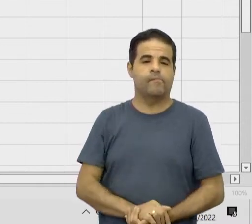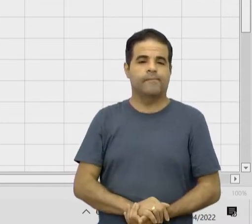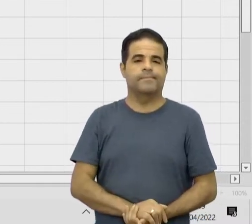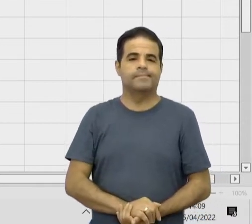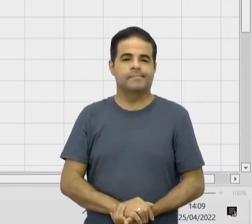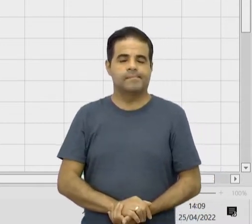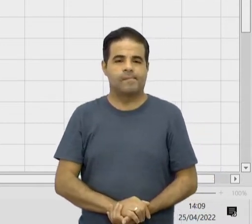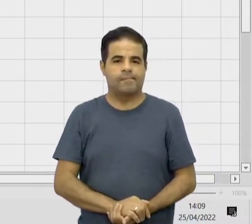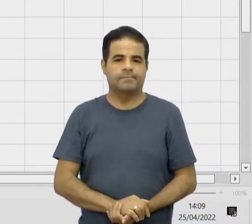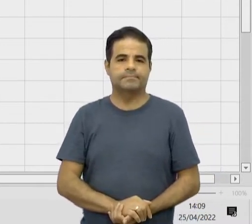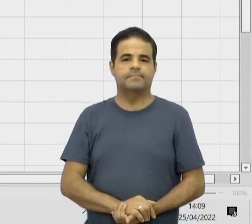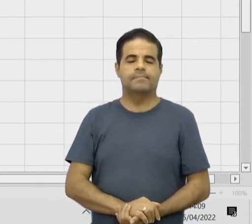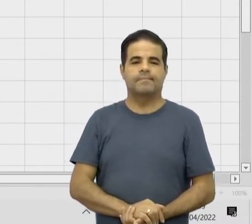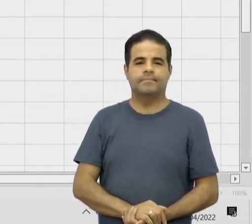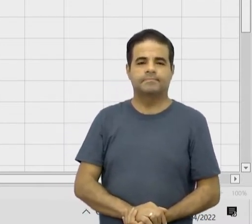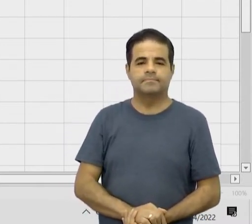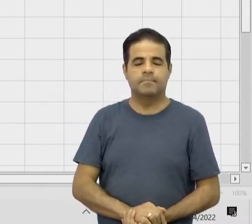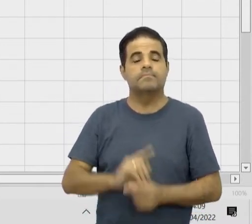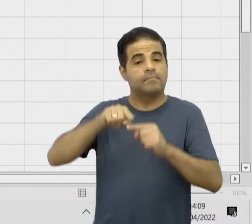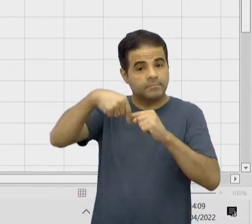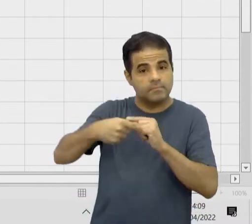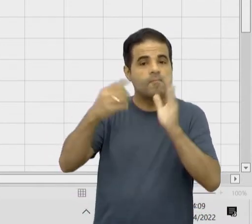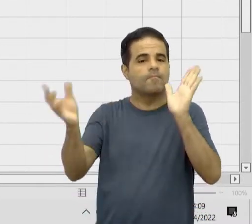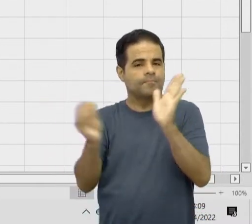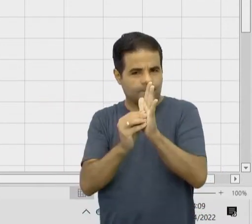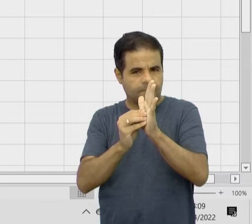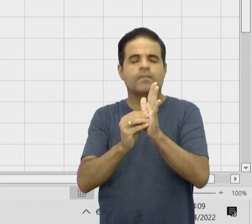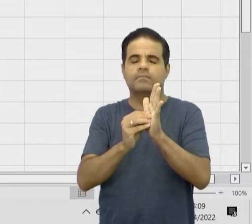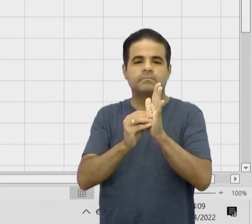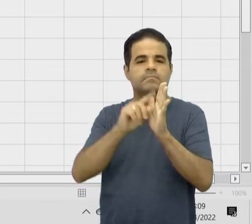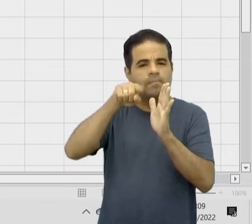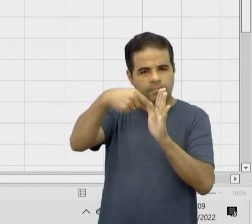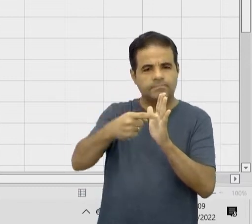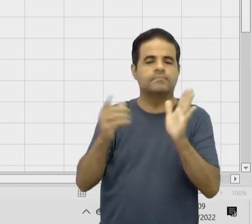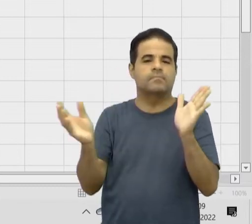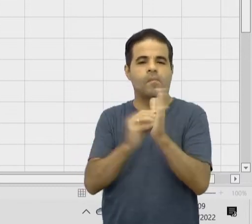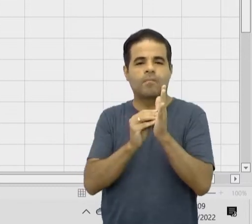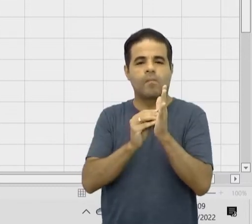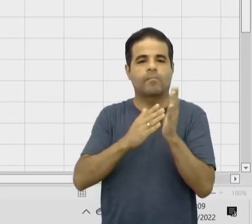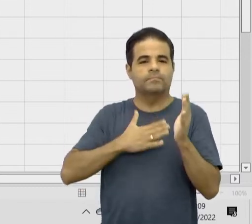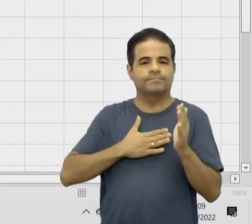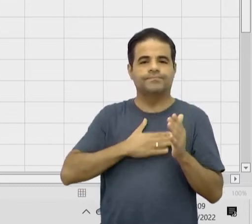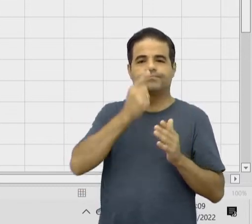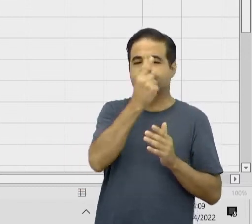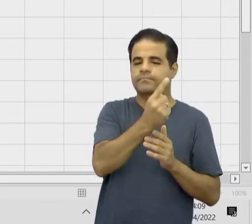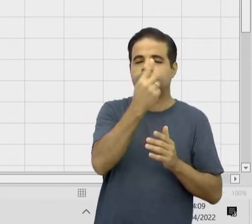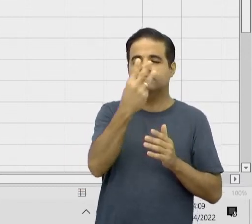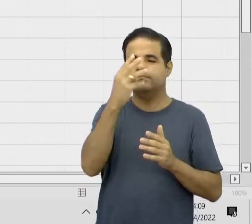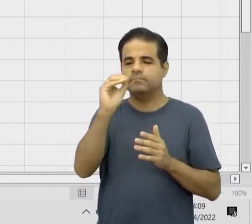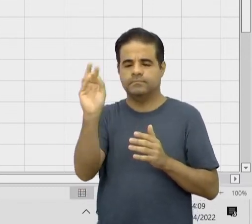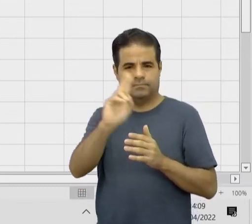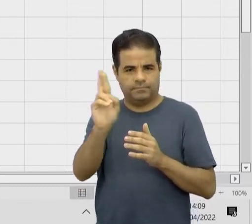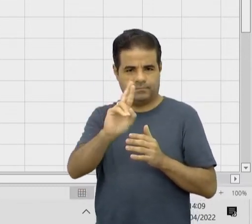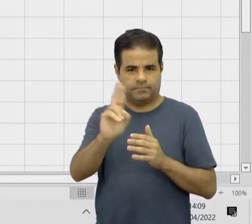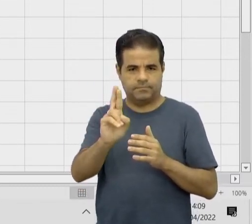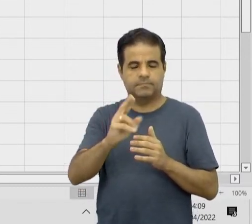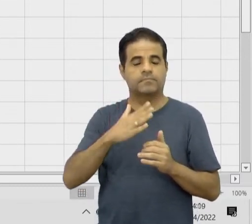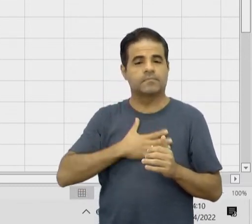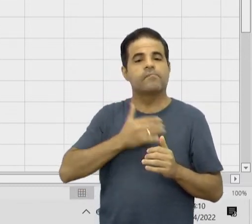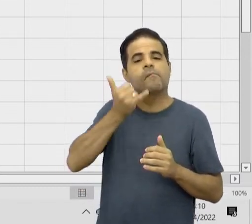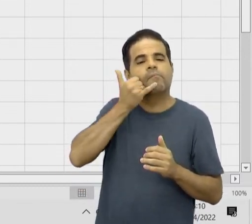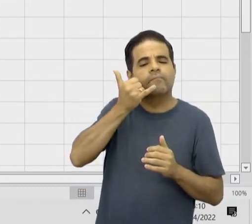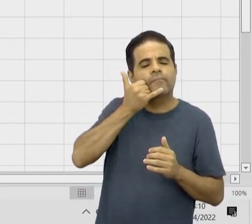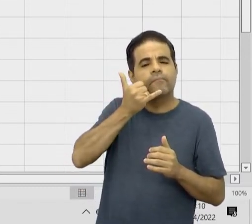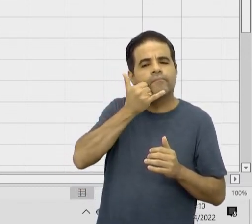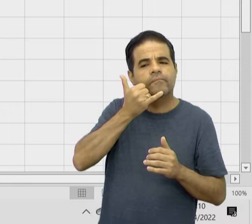Opa. Depois eu coloco o cifrão, tá? O meu é 130, meu plano de telefone,